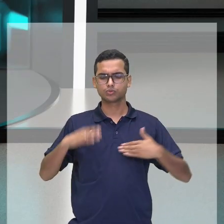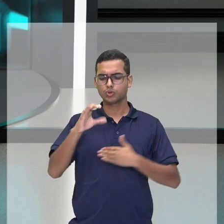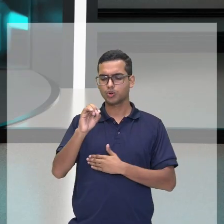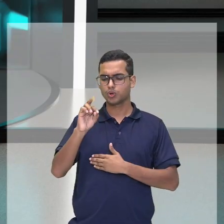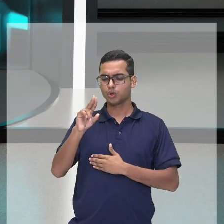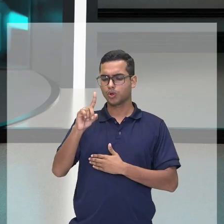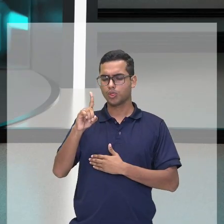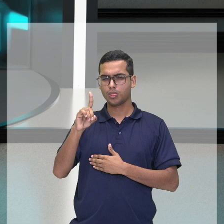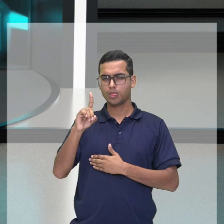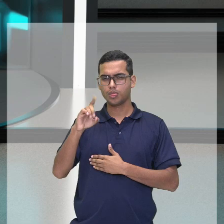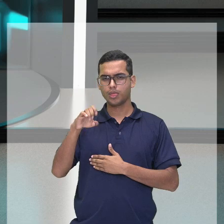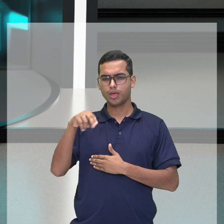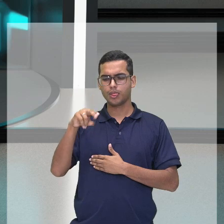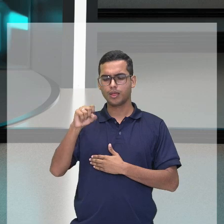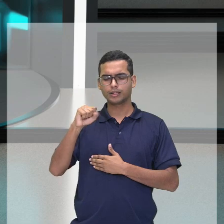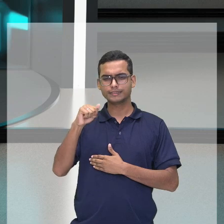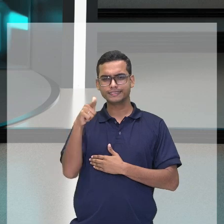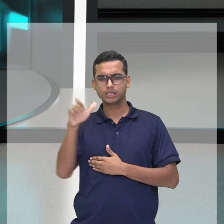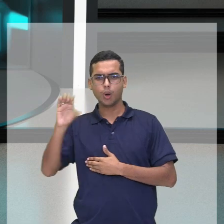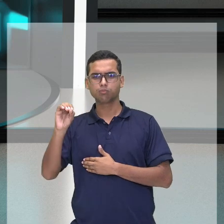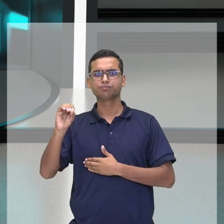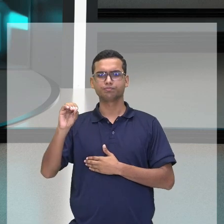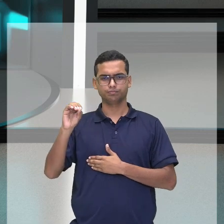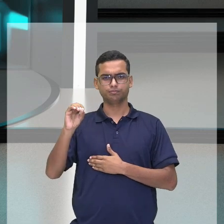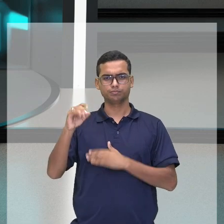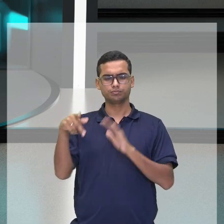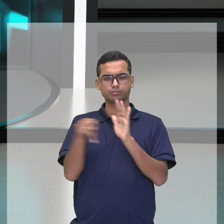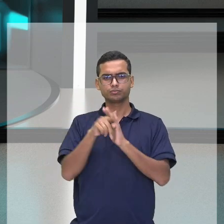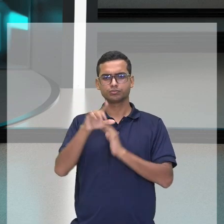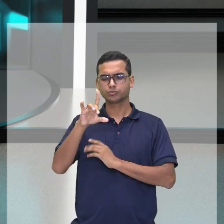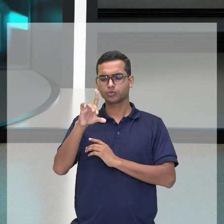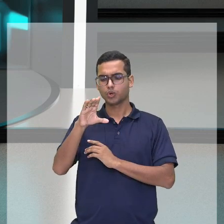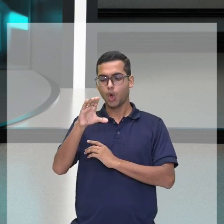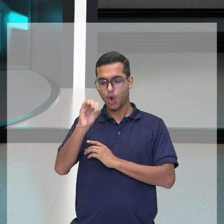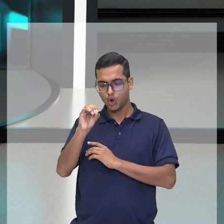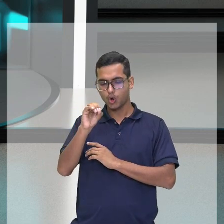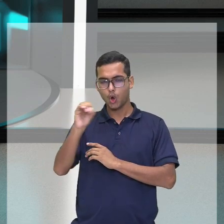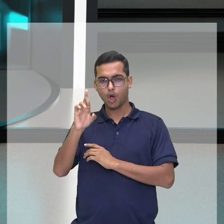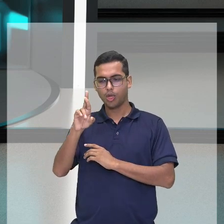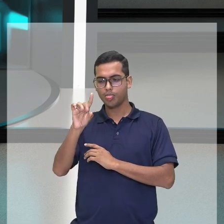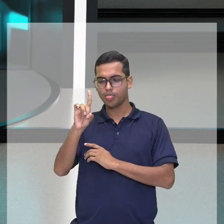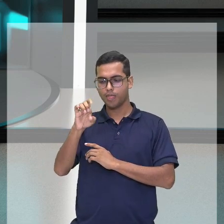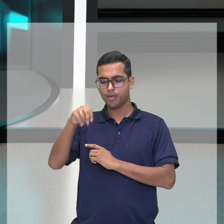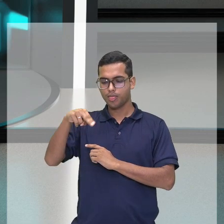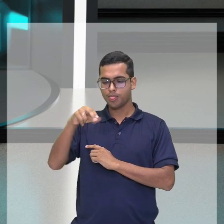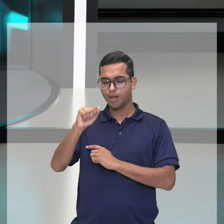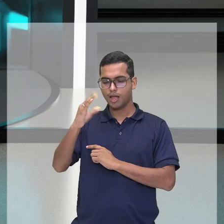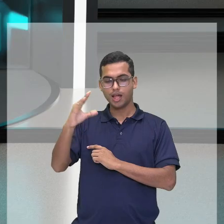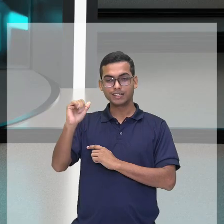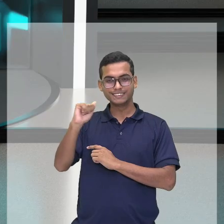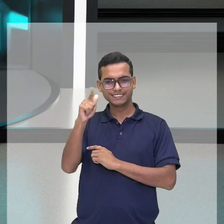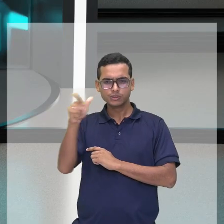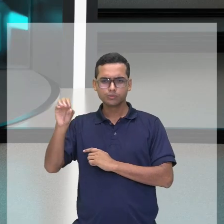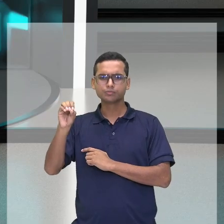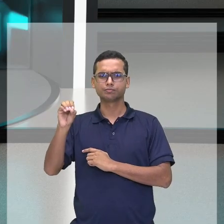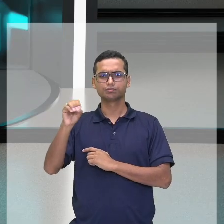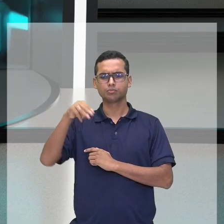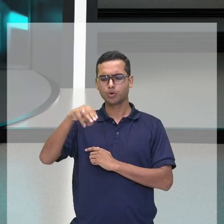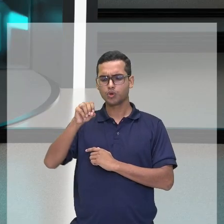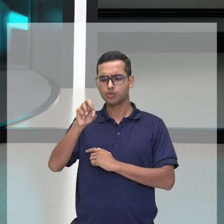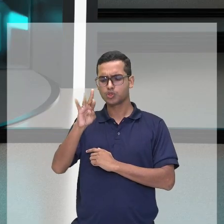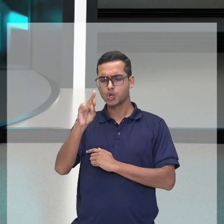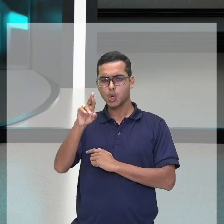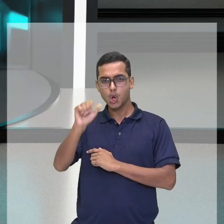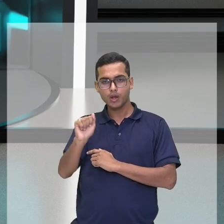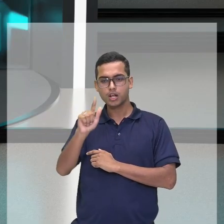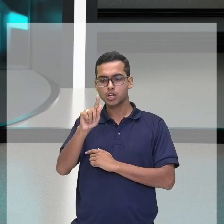coordenação motora grossa. Por quê? Porque exige um grande número de músculos para que você